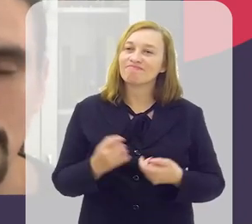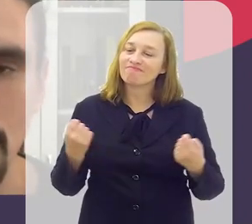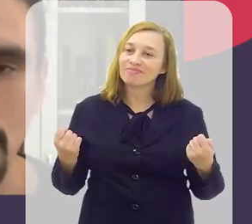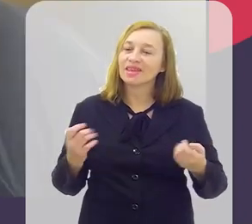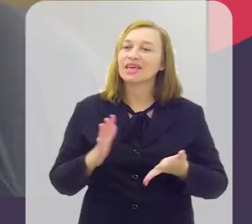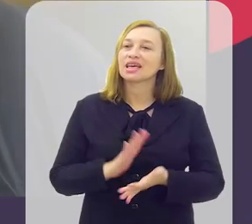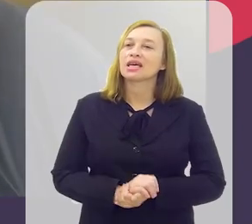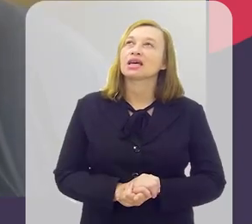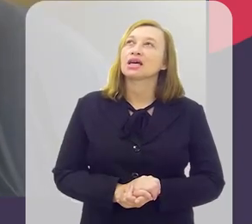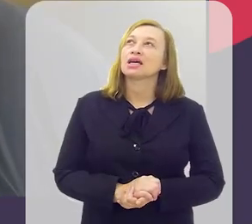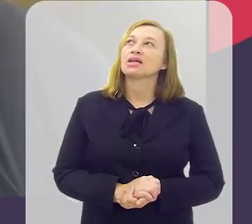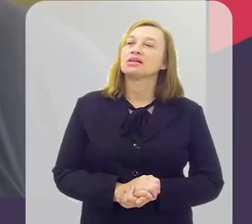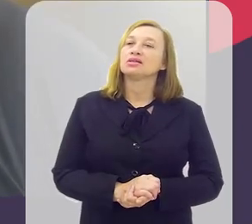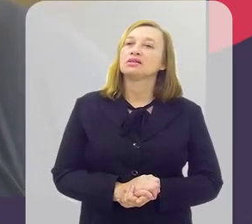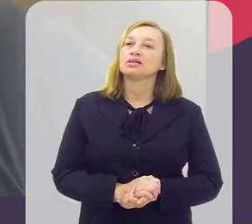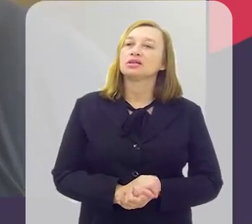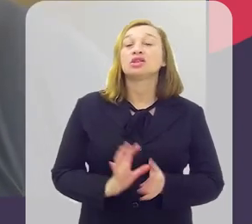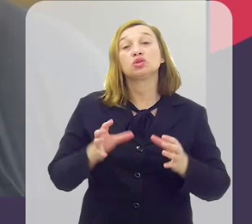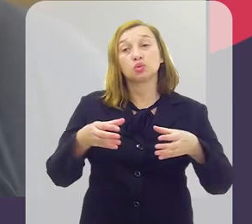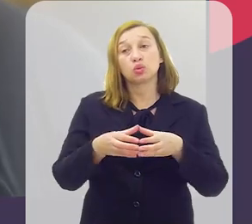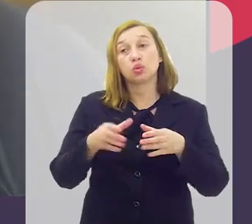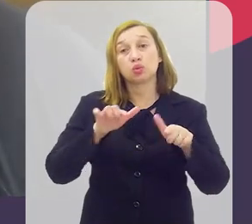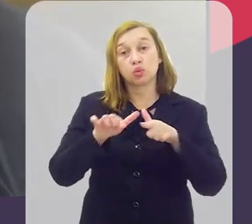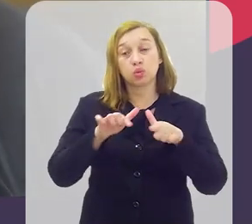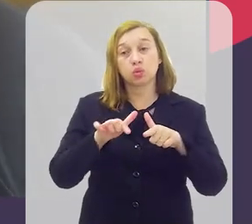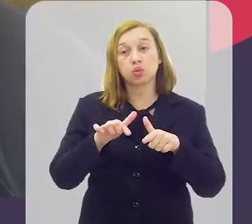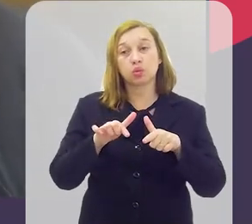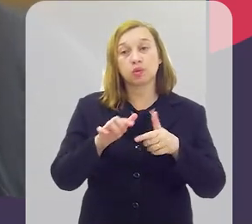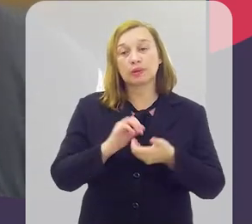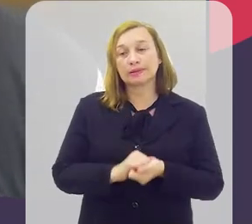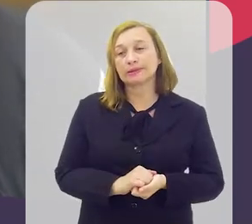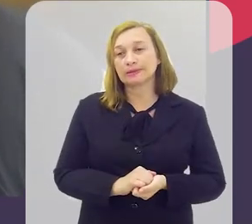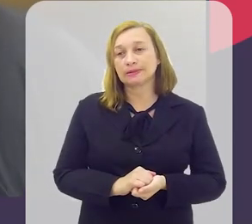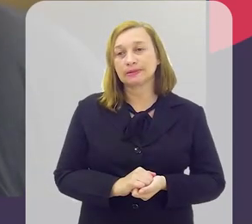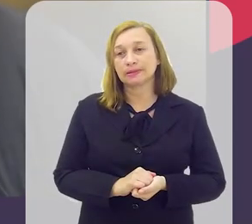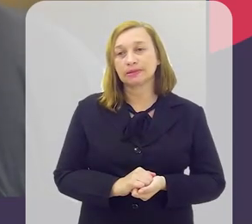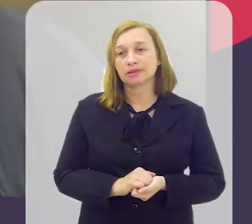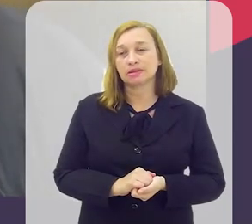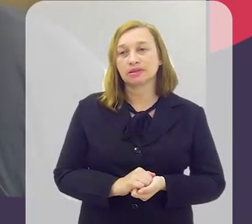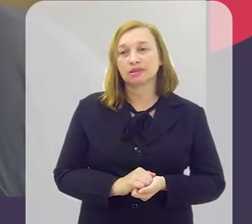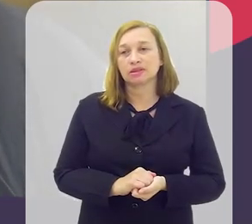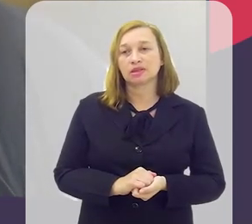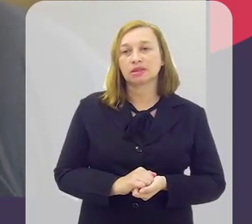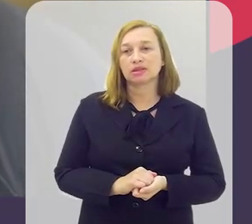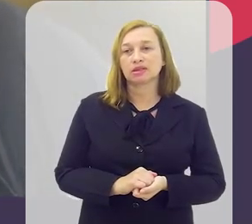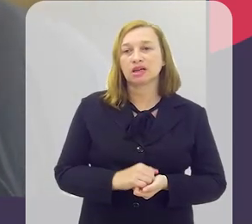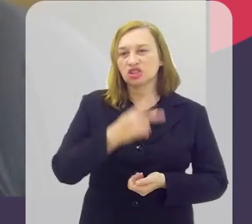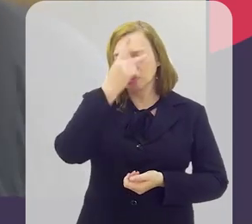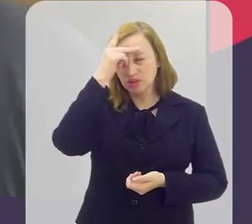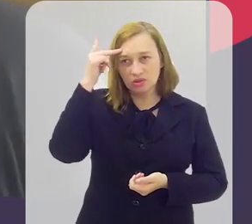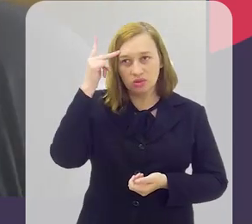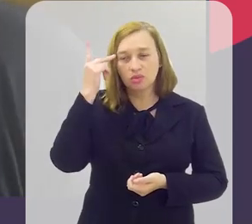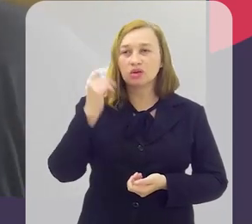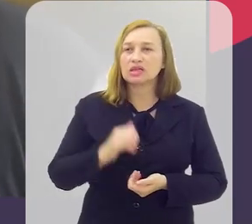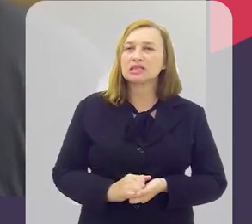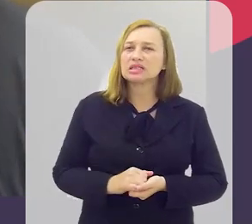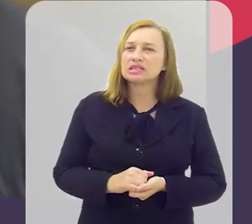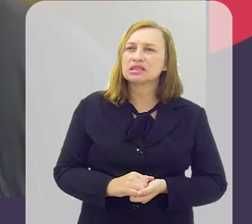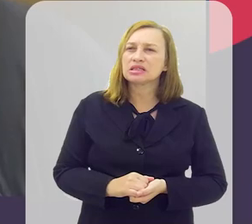que eu espero nesse grupo de trabalho é que, pelo menos, o pessoal de